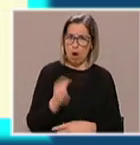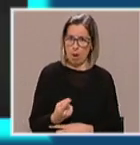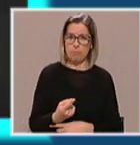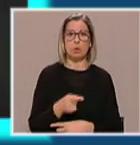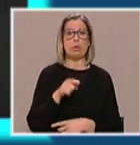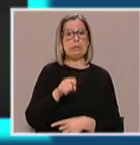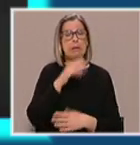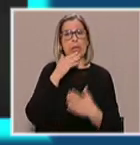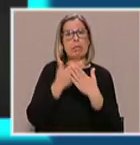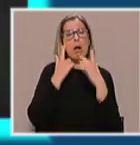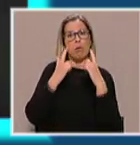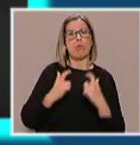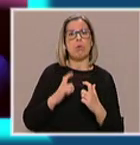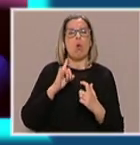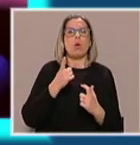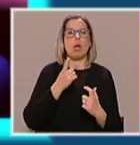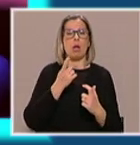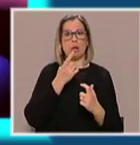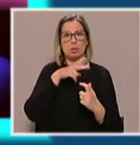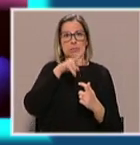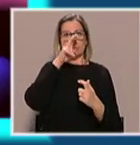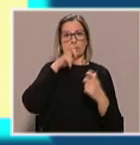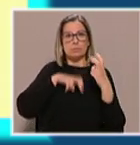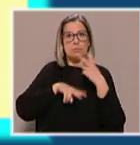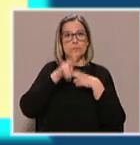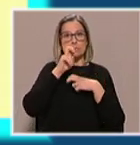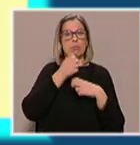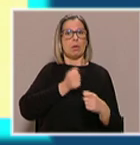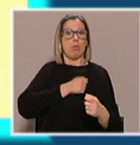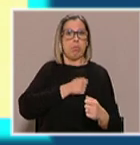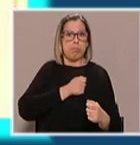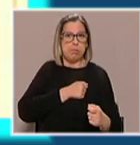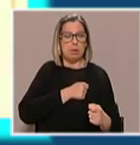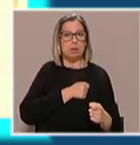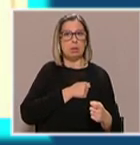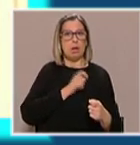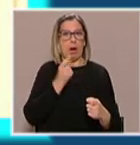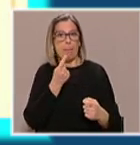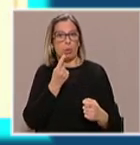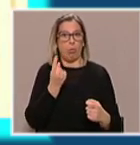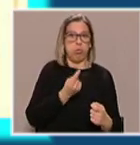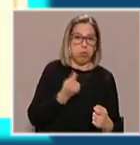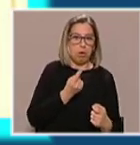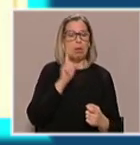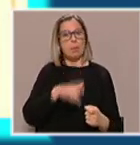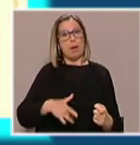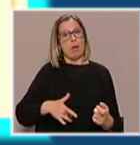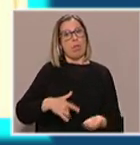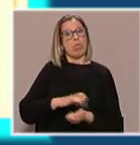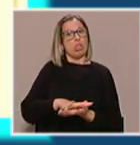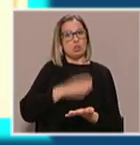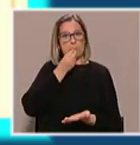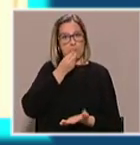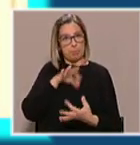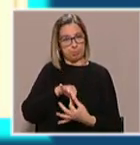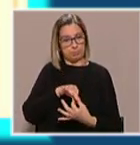regula tudo, desde o ritmo da respiração até o batimento cardíaco, à temperatura do corpo e à digestão. As hormonas também têm